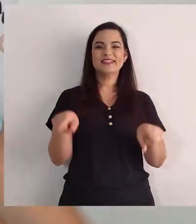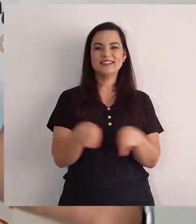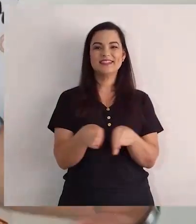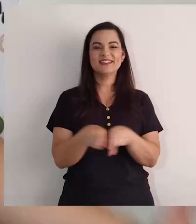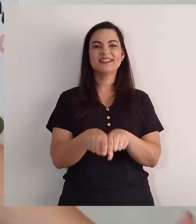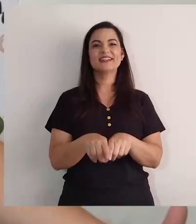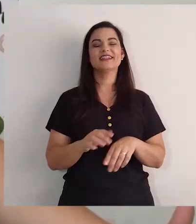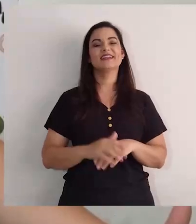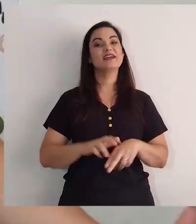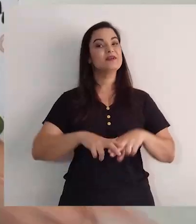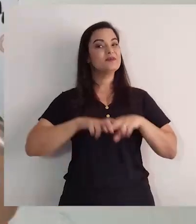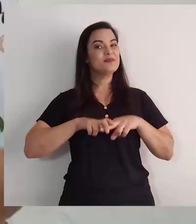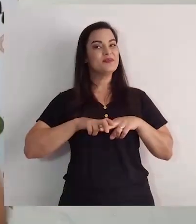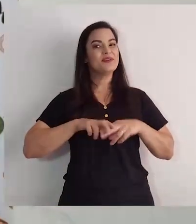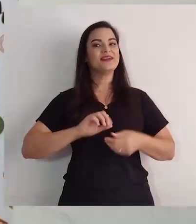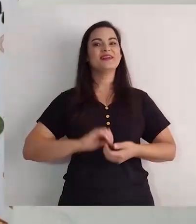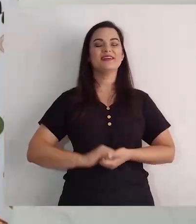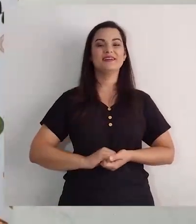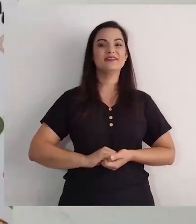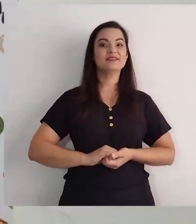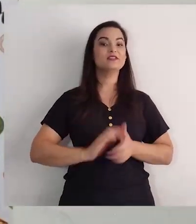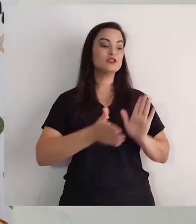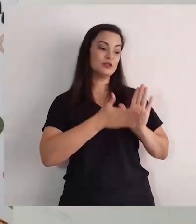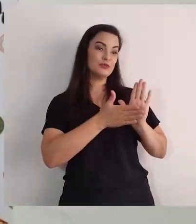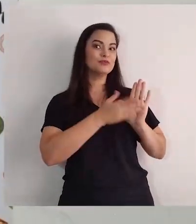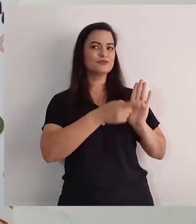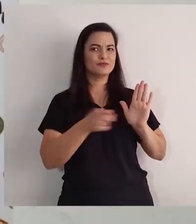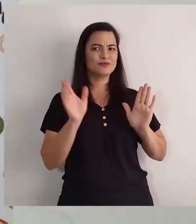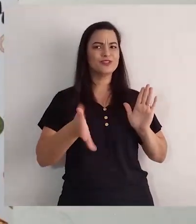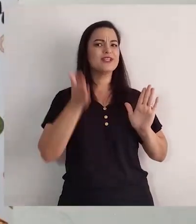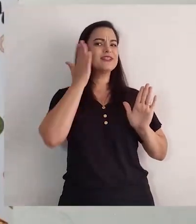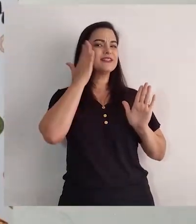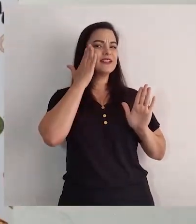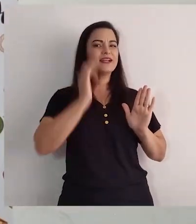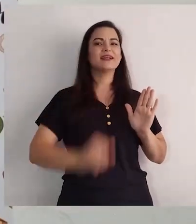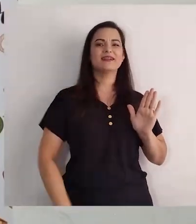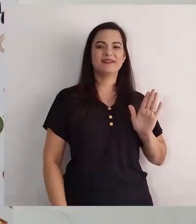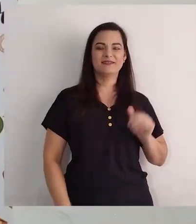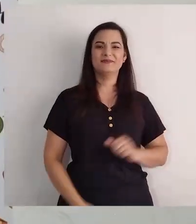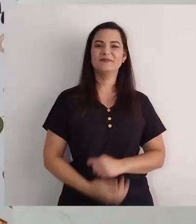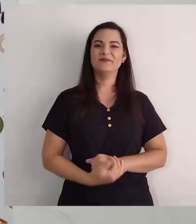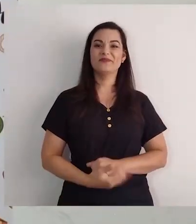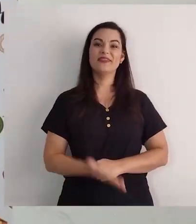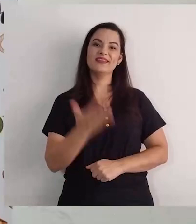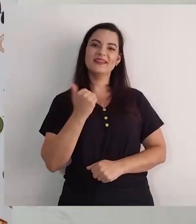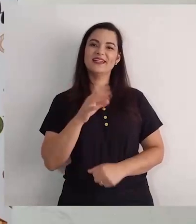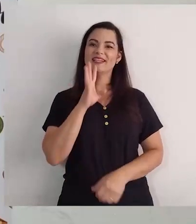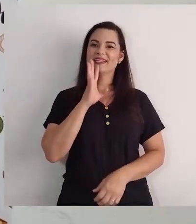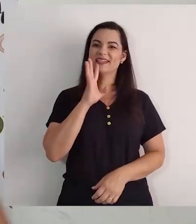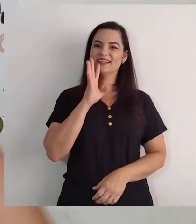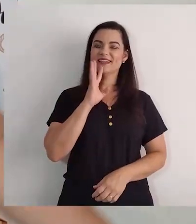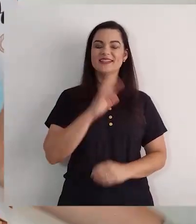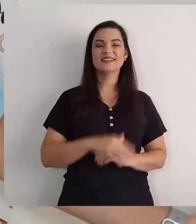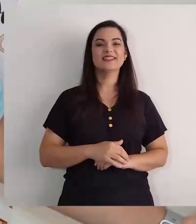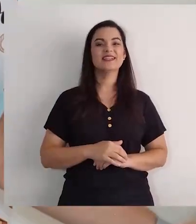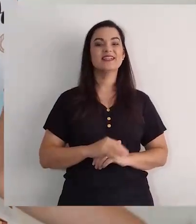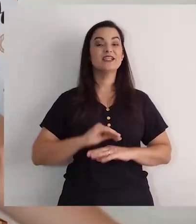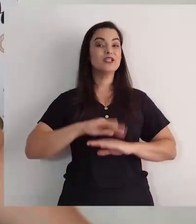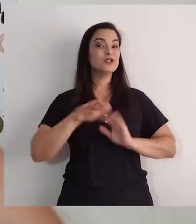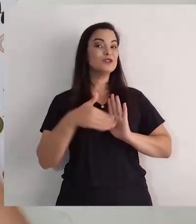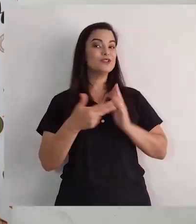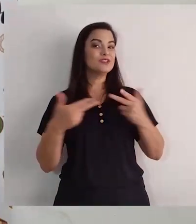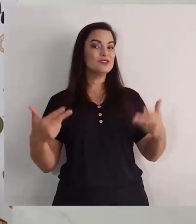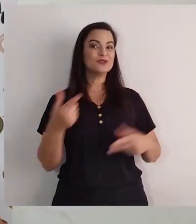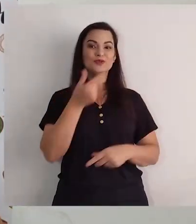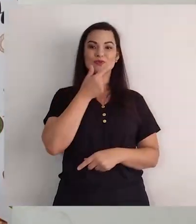visitar por causa daquelas propostas. Vocês já sabem bem quais são. Vamos conhecer um pouquinho de tudo